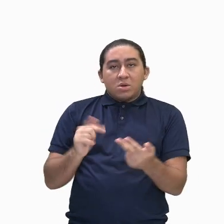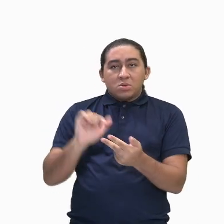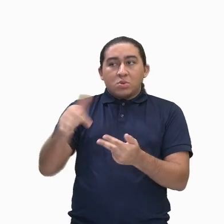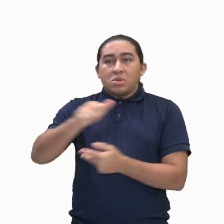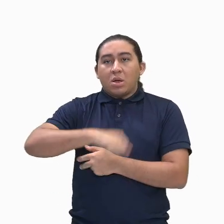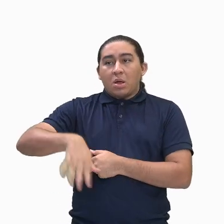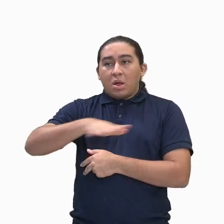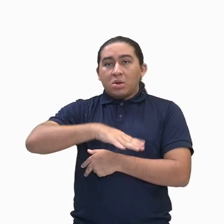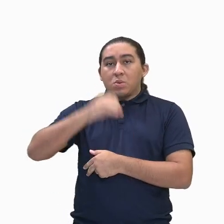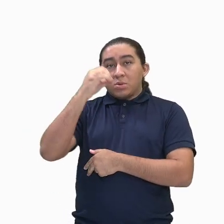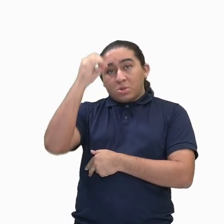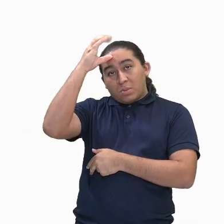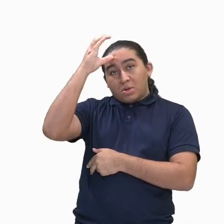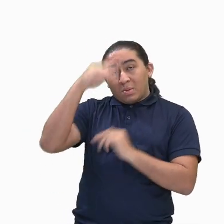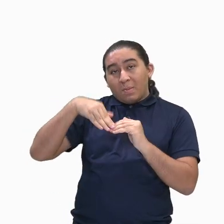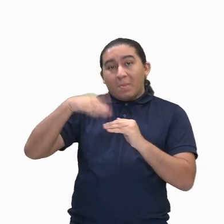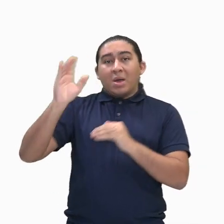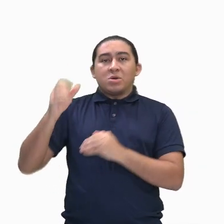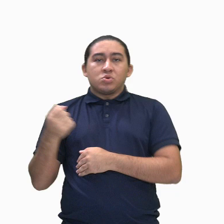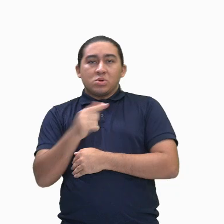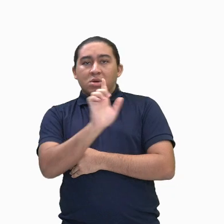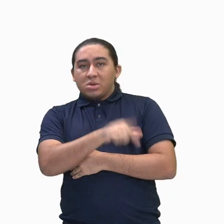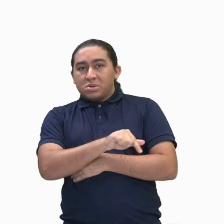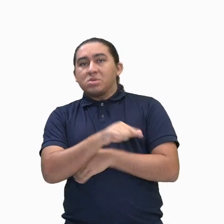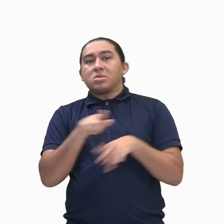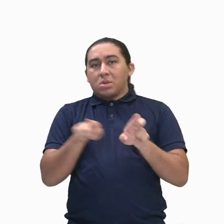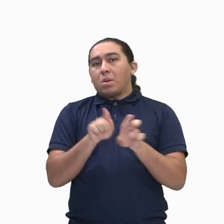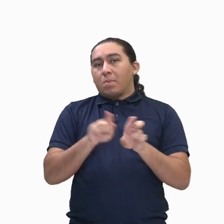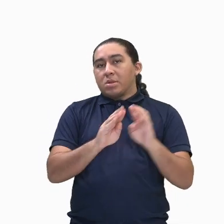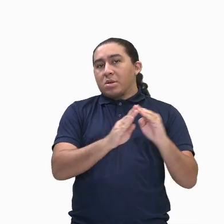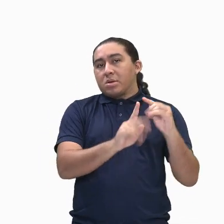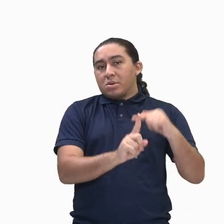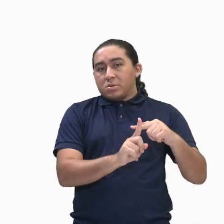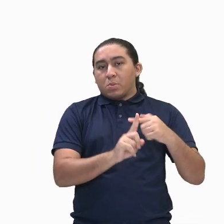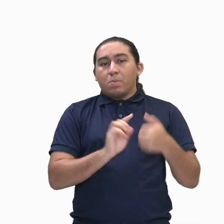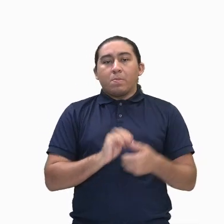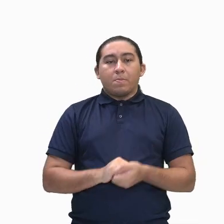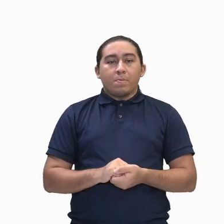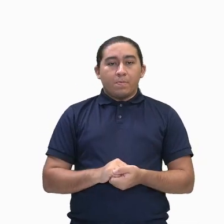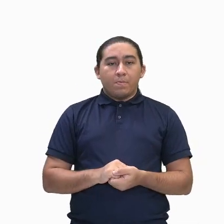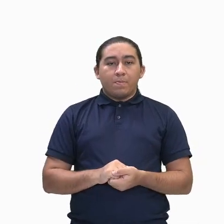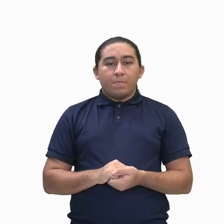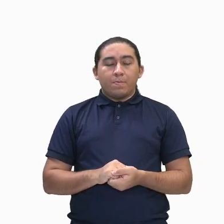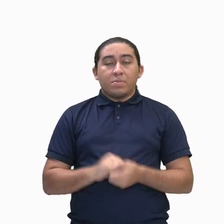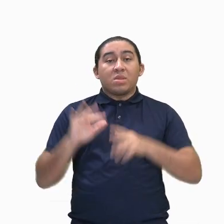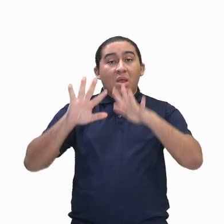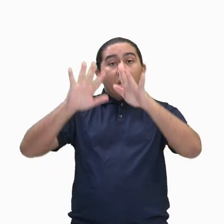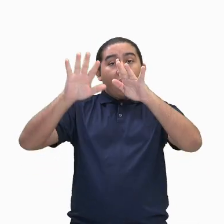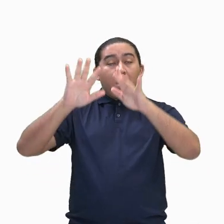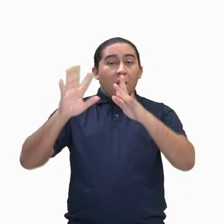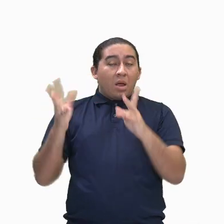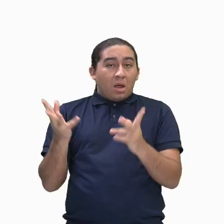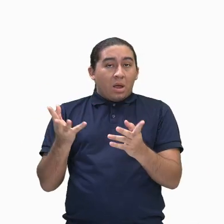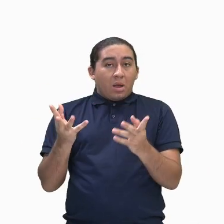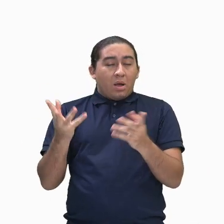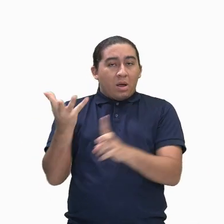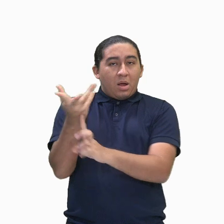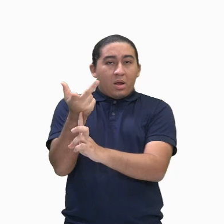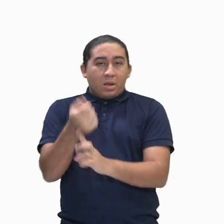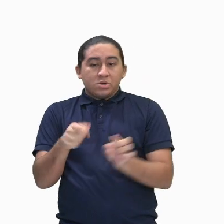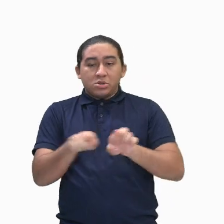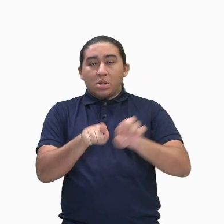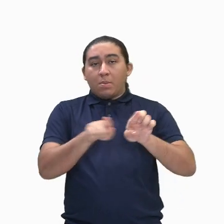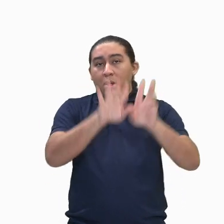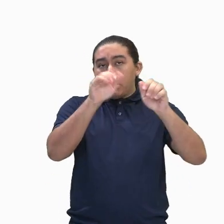conhecimento para além dos mosteiros e das igrejas. Artes e arquitetura. A riqueza gerada pelo